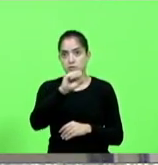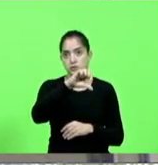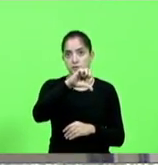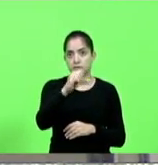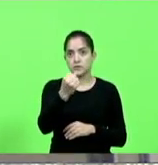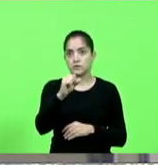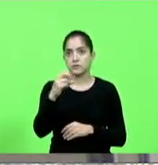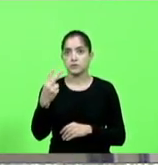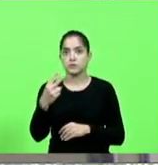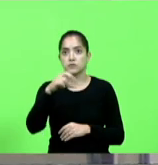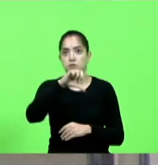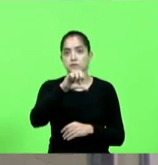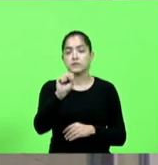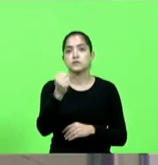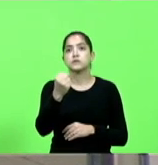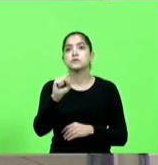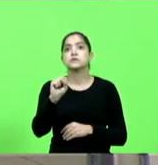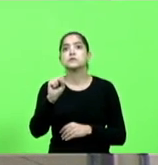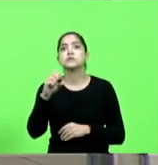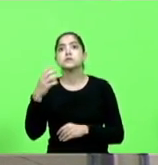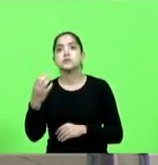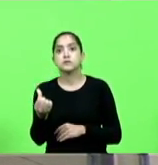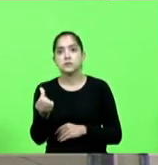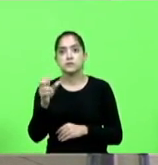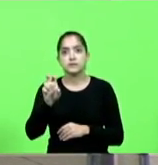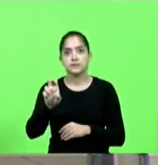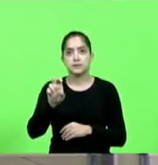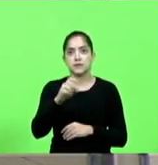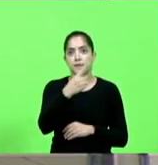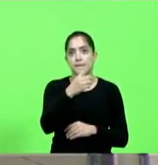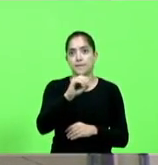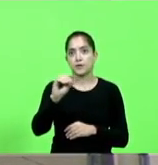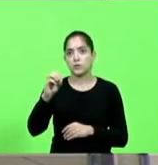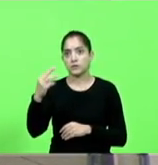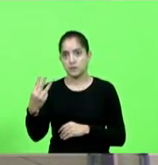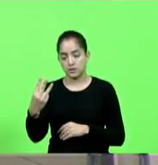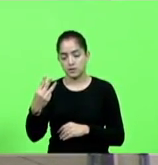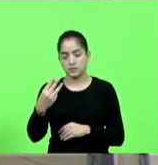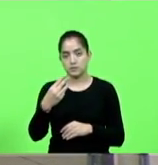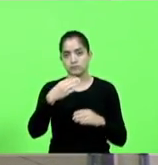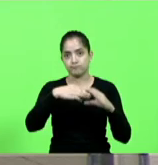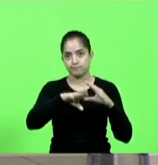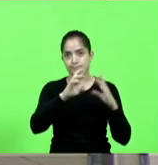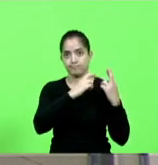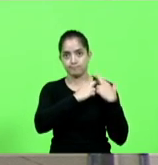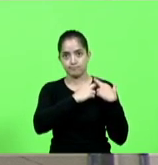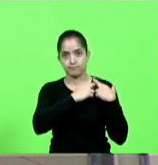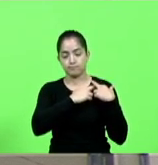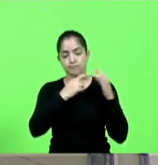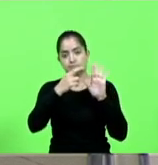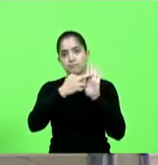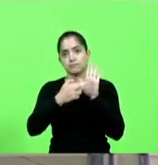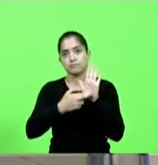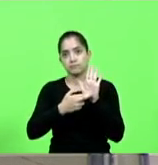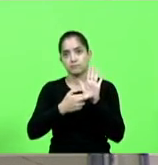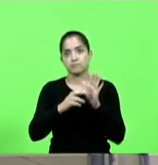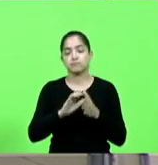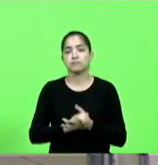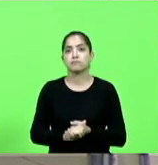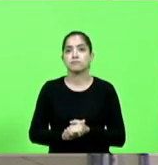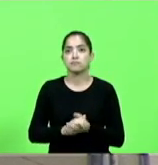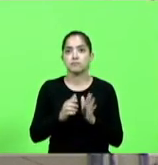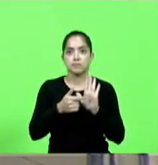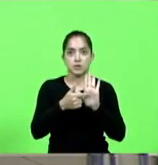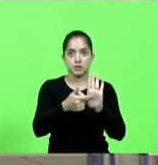985 a 1.003. Esta presidência comunica que encaminhará aos destinatários conforme determina o regimento interno as seguintes